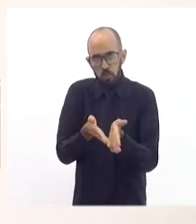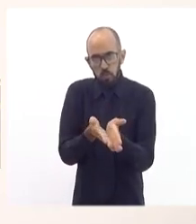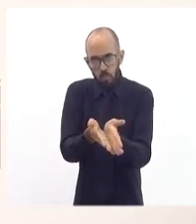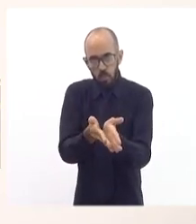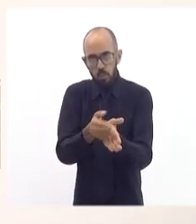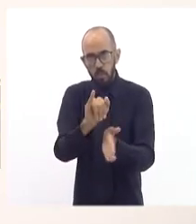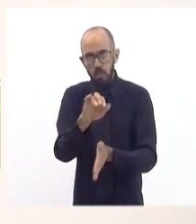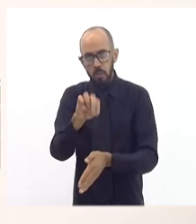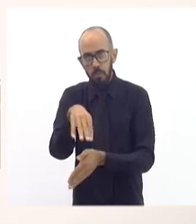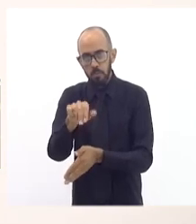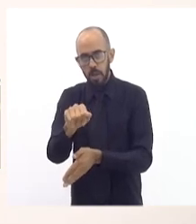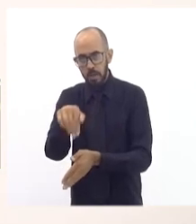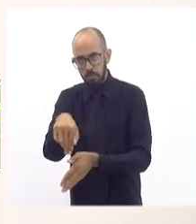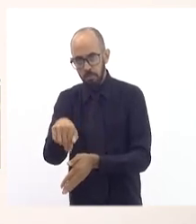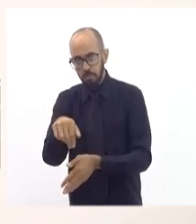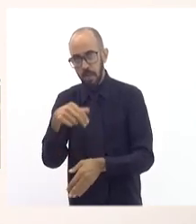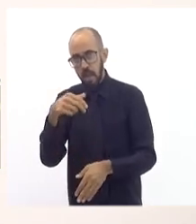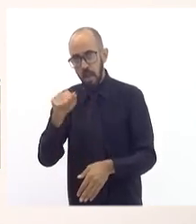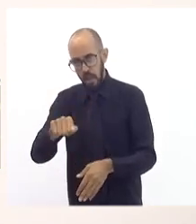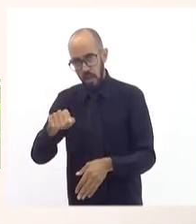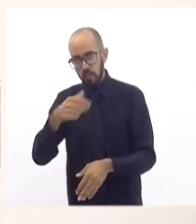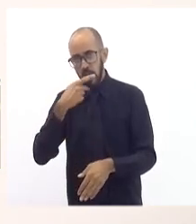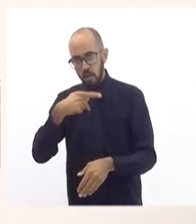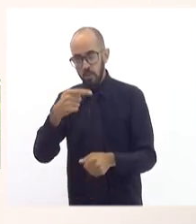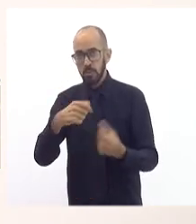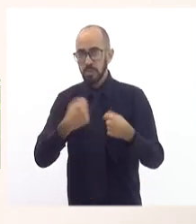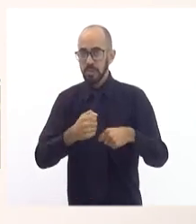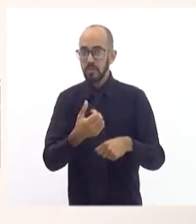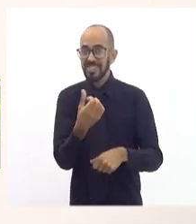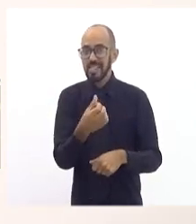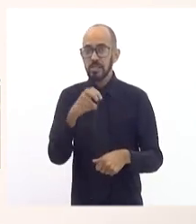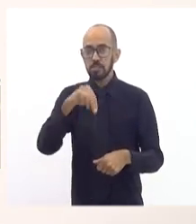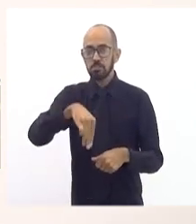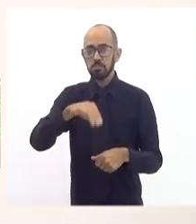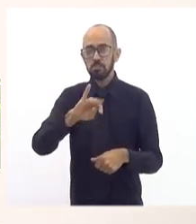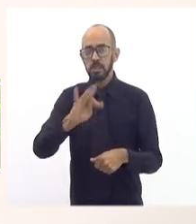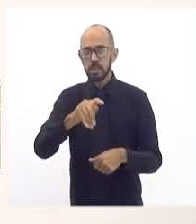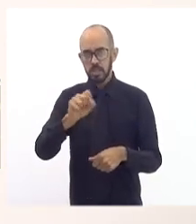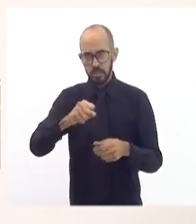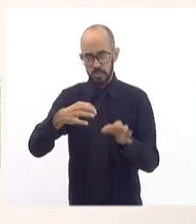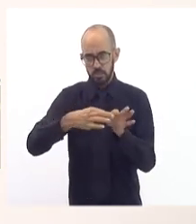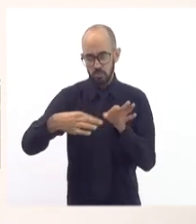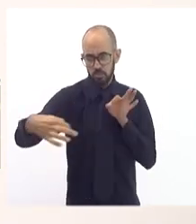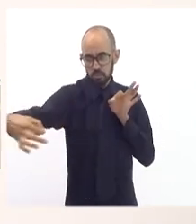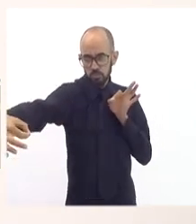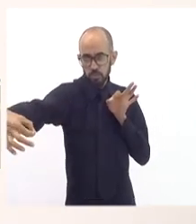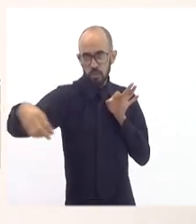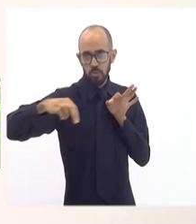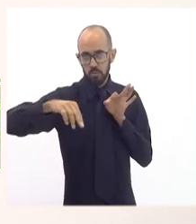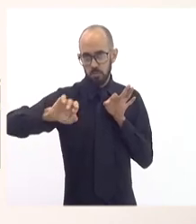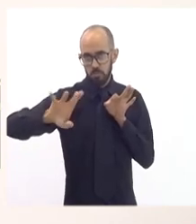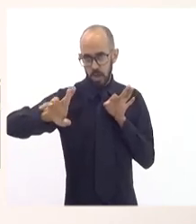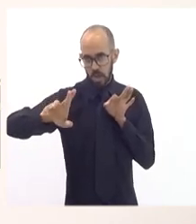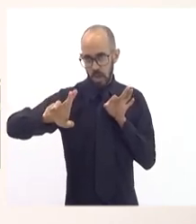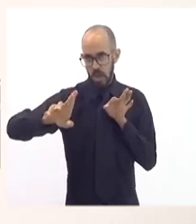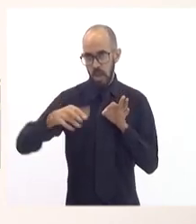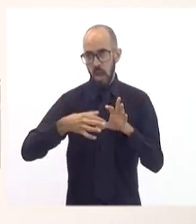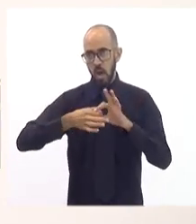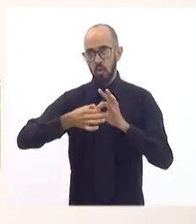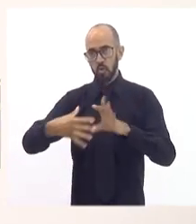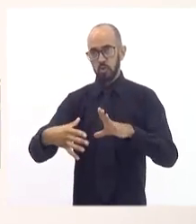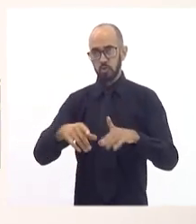deveriam ser jogados as seis milhas náuticas mar aberto A Fema ou geleia